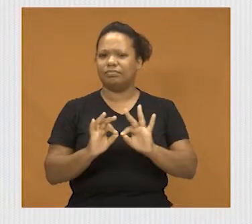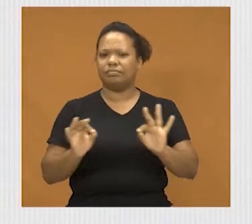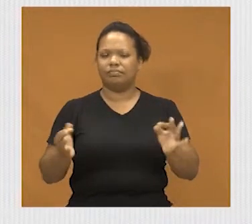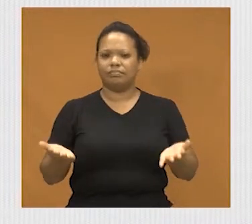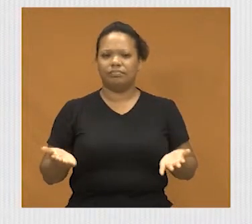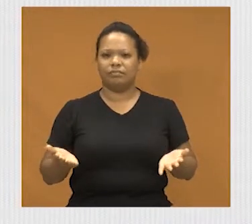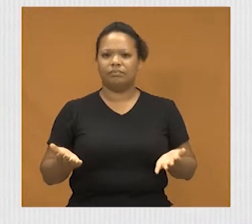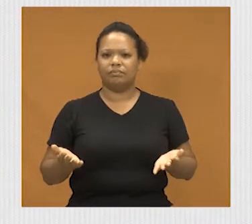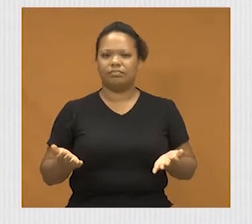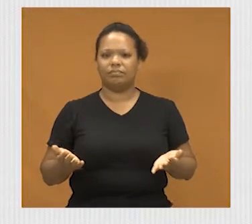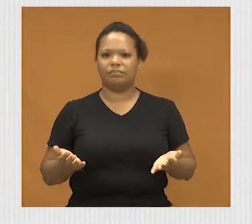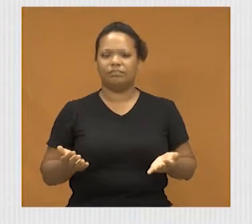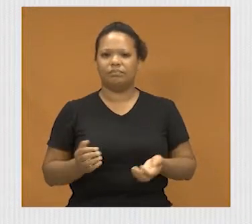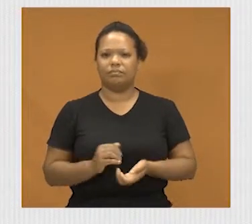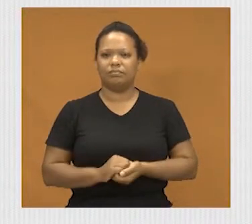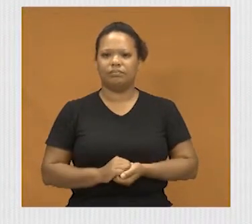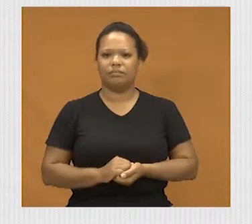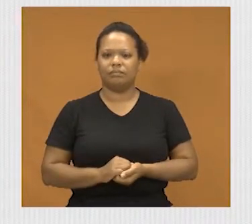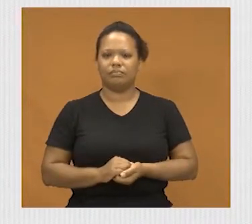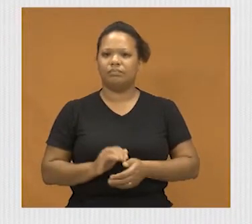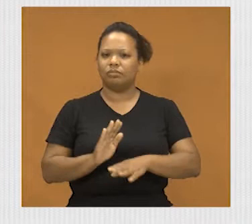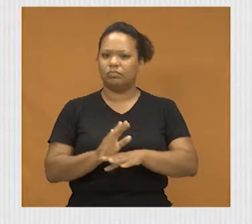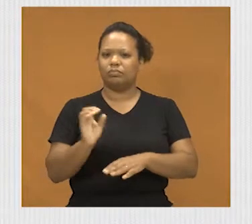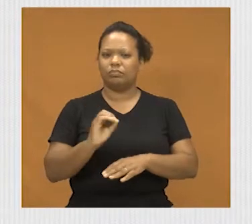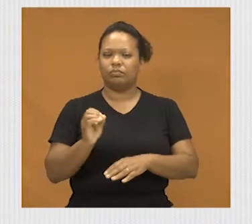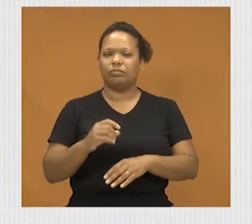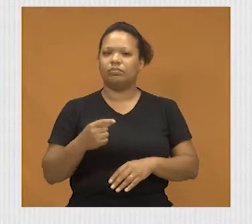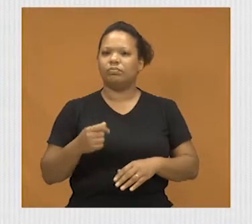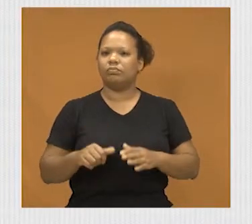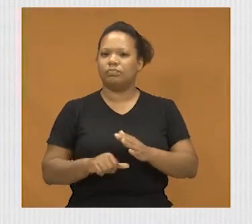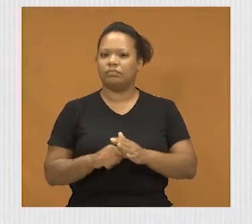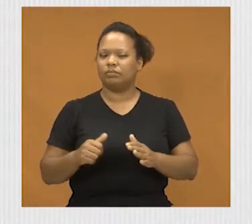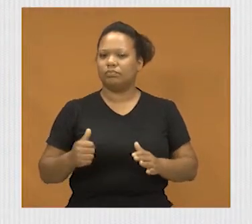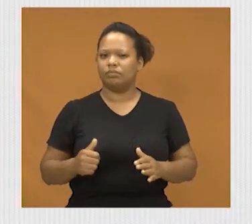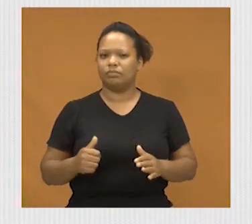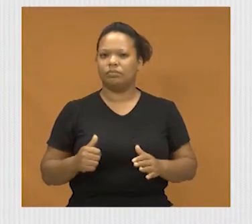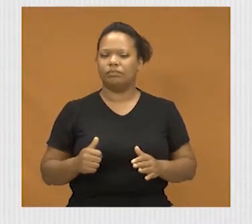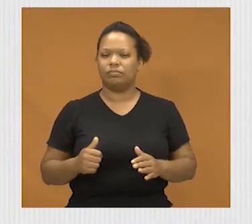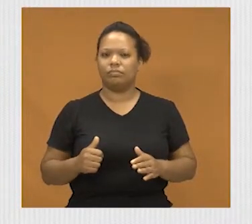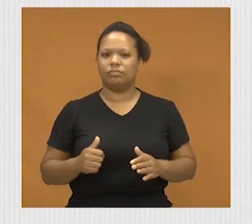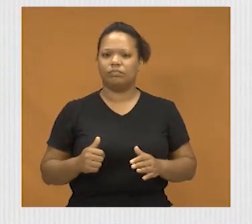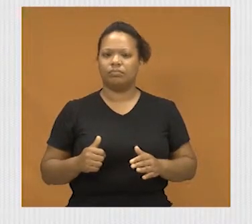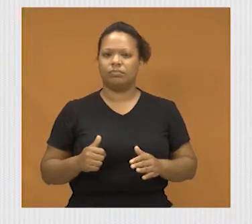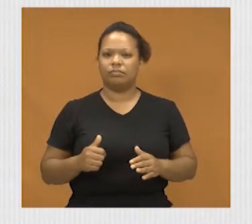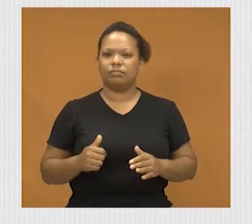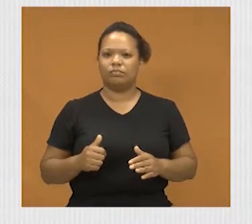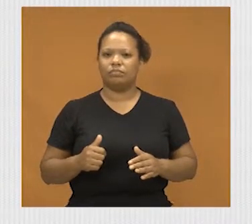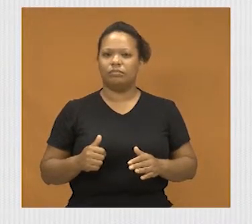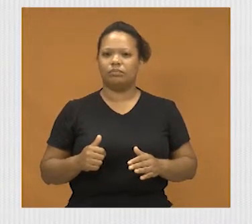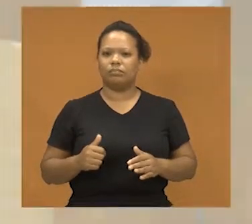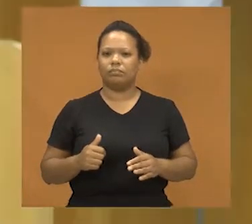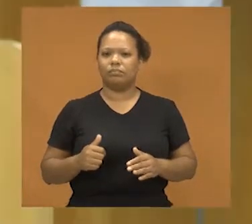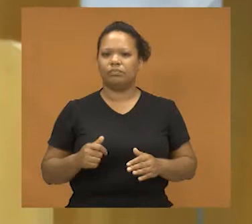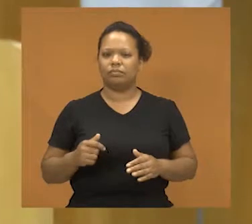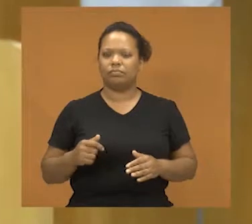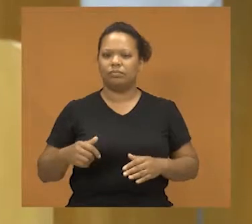tá? E não são resolvidas? Uma delas, como nós como as